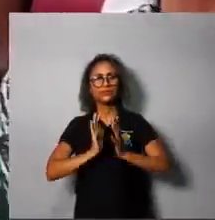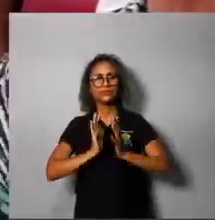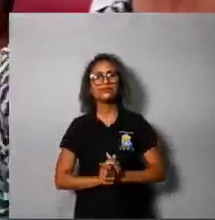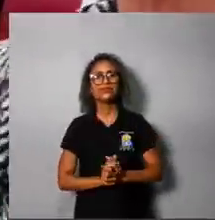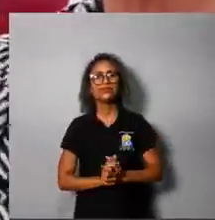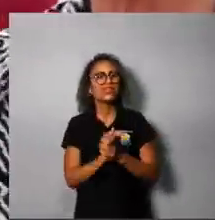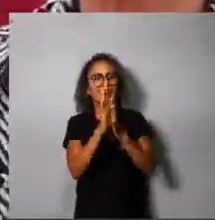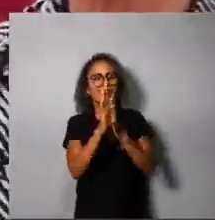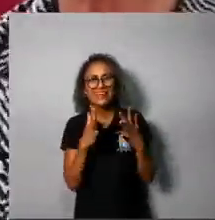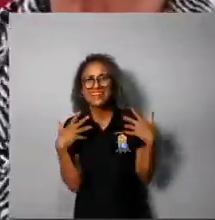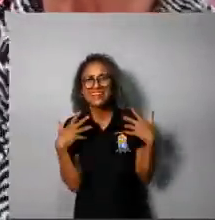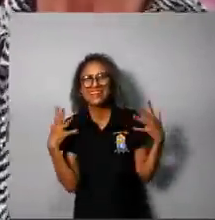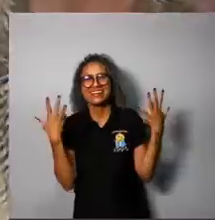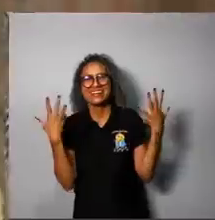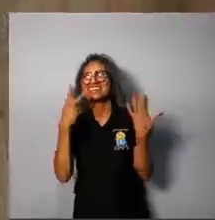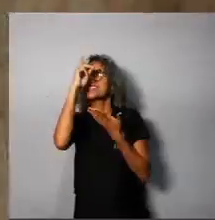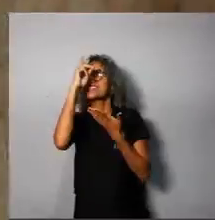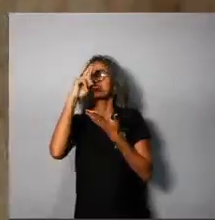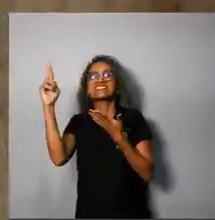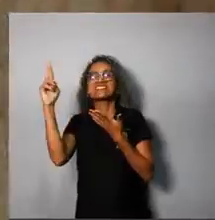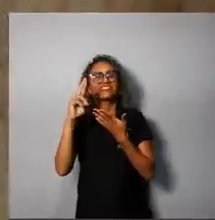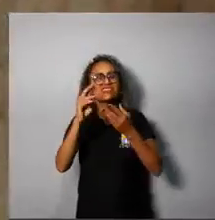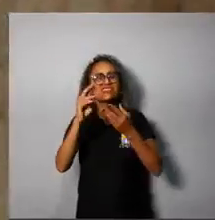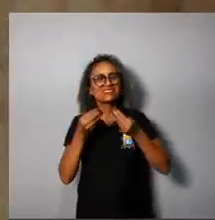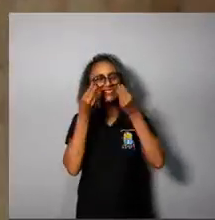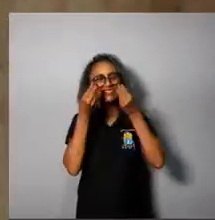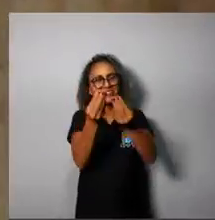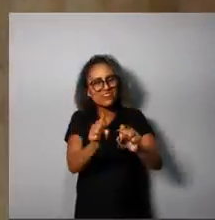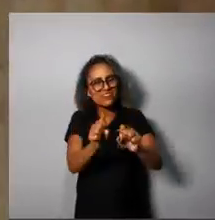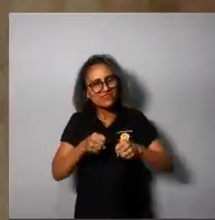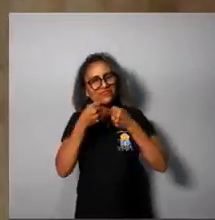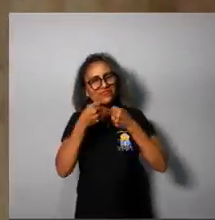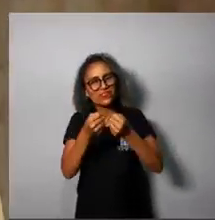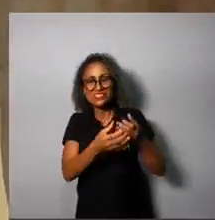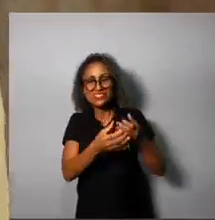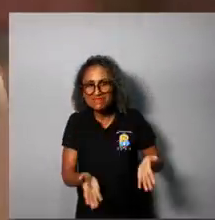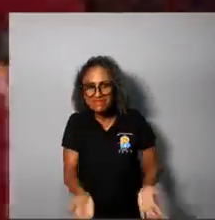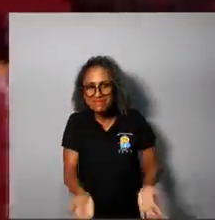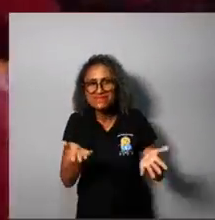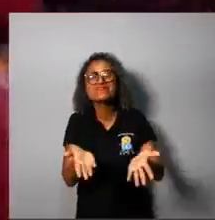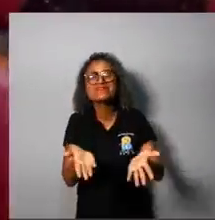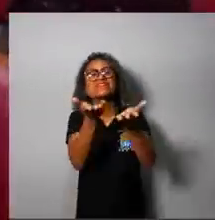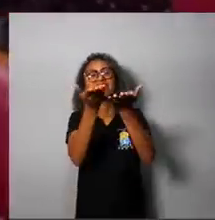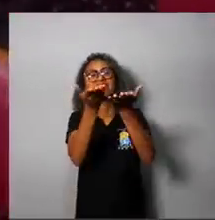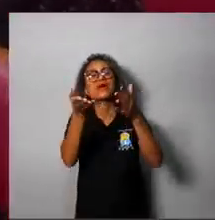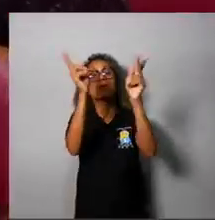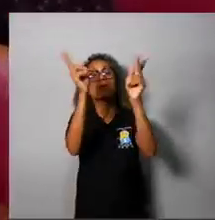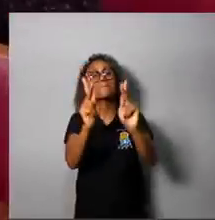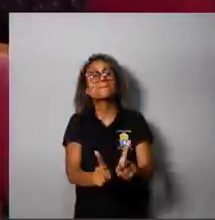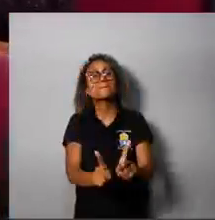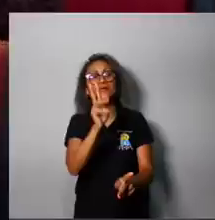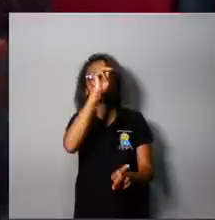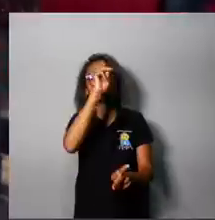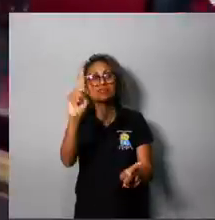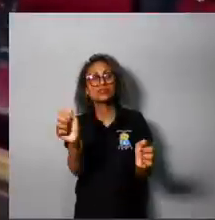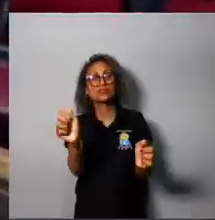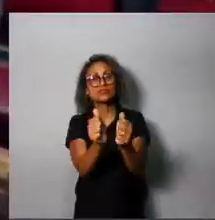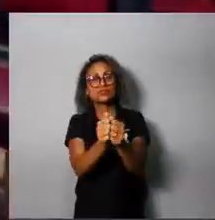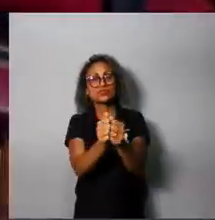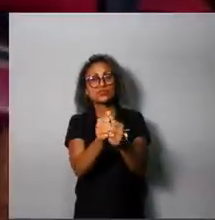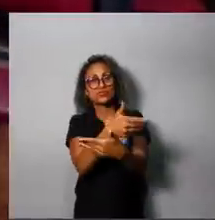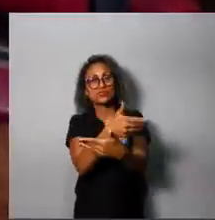do Senhor seja vossa força. Ide em paz e que o Senhor vos acompanhe. Graças a Deus.